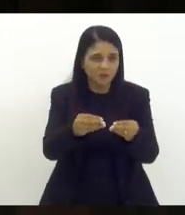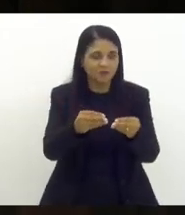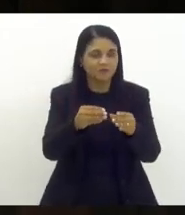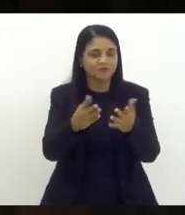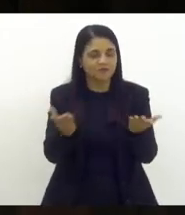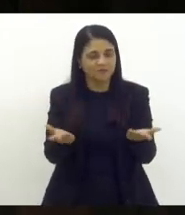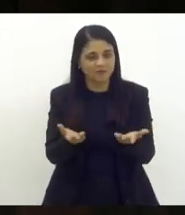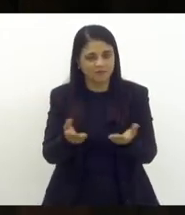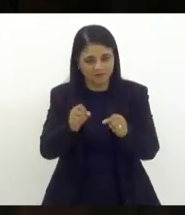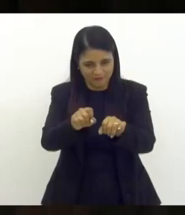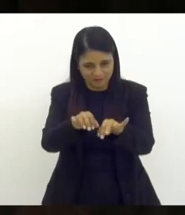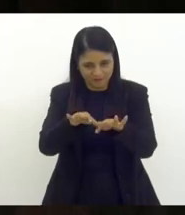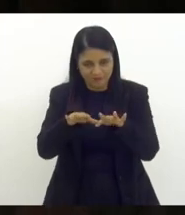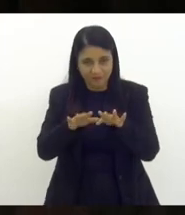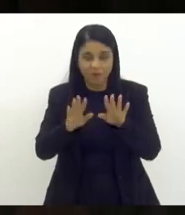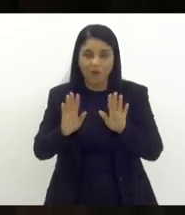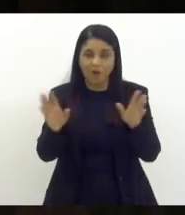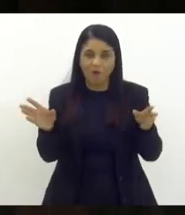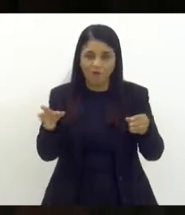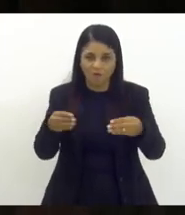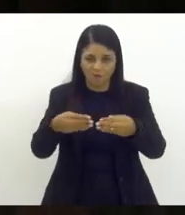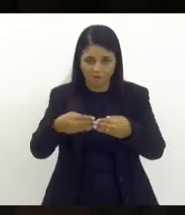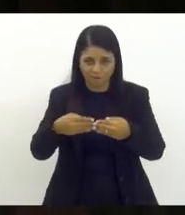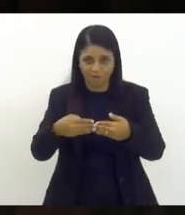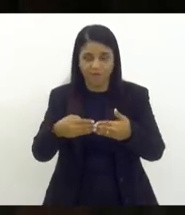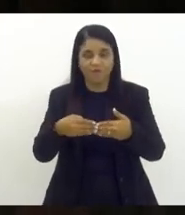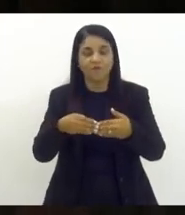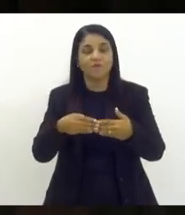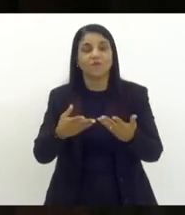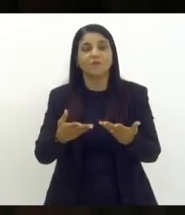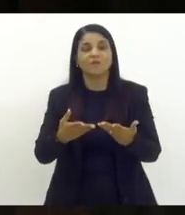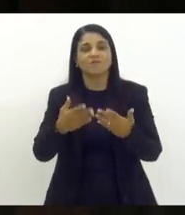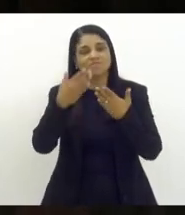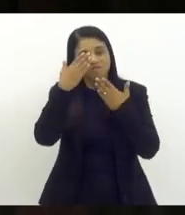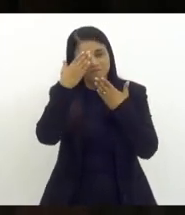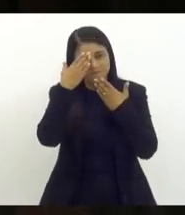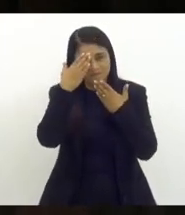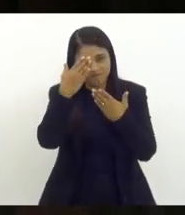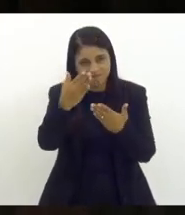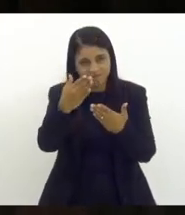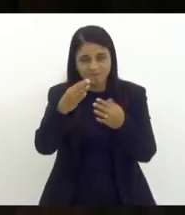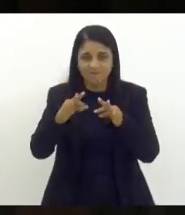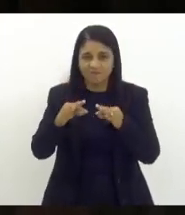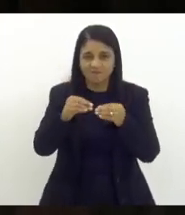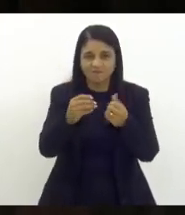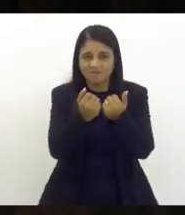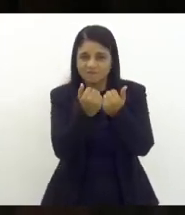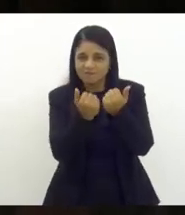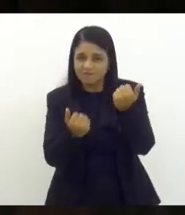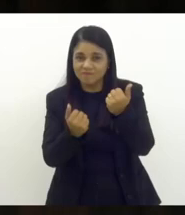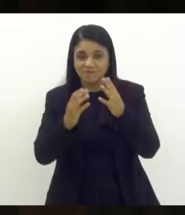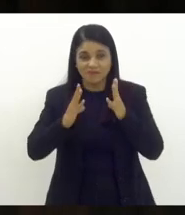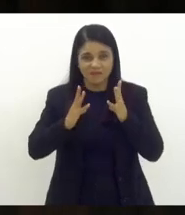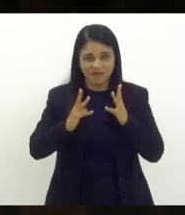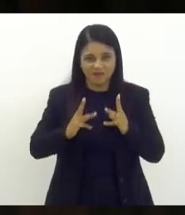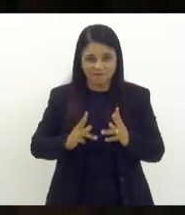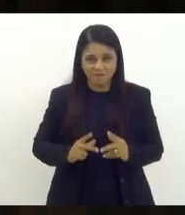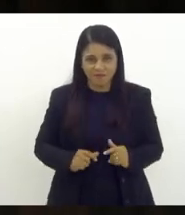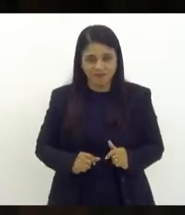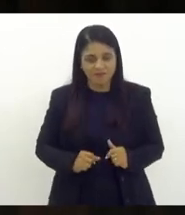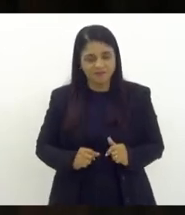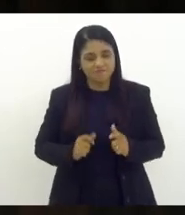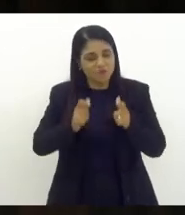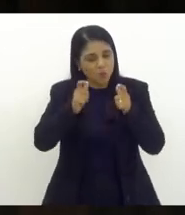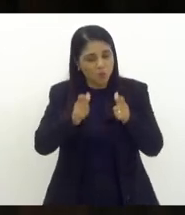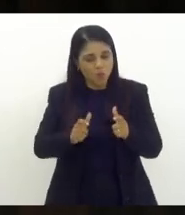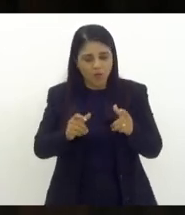solene ao seu término eh porque Quero aqui agradecer a todos os assistentes até da limpeza que mantém esse lugar